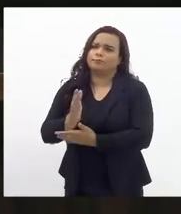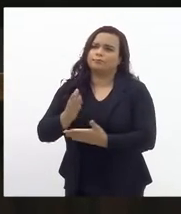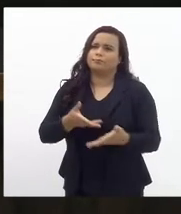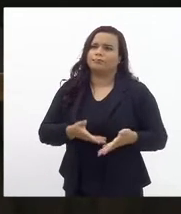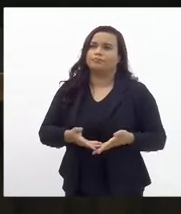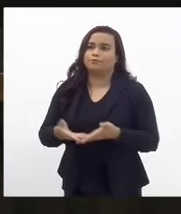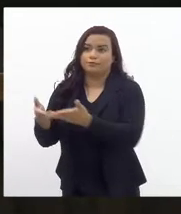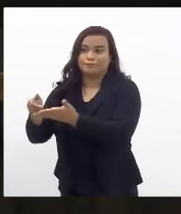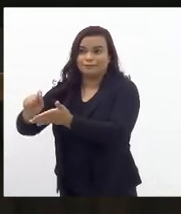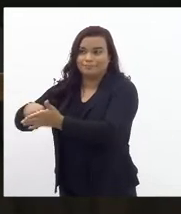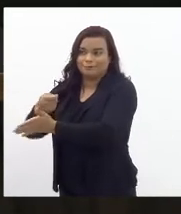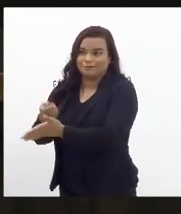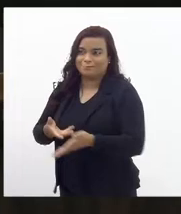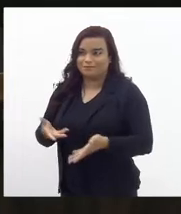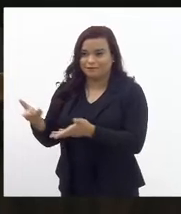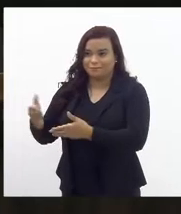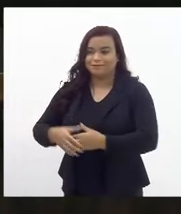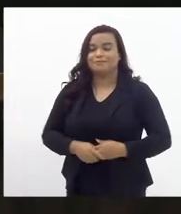a autógrafo.